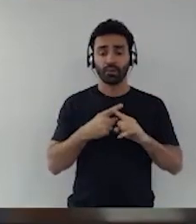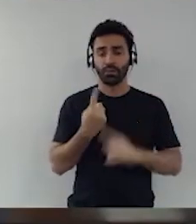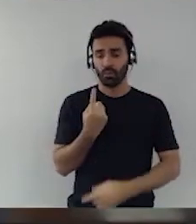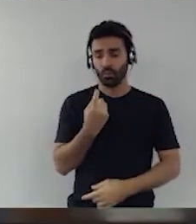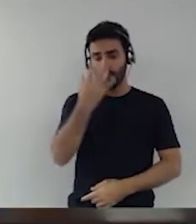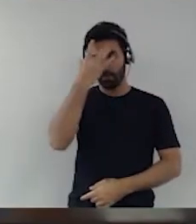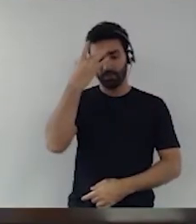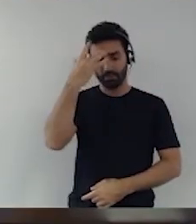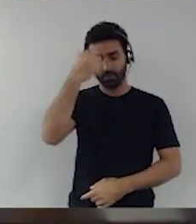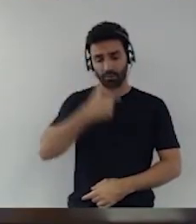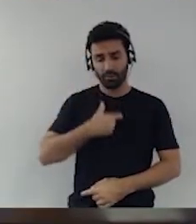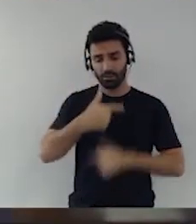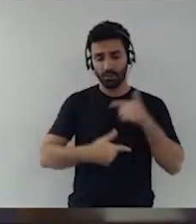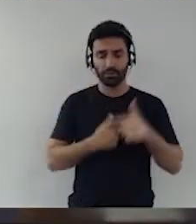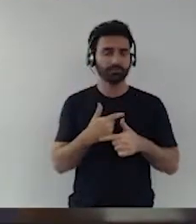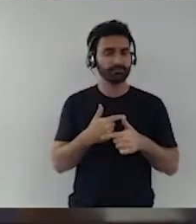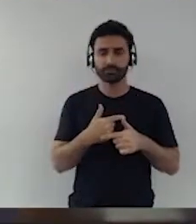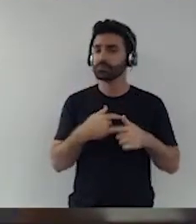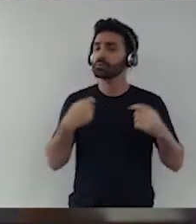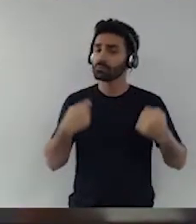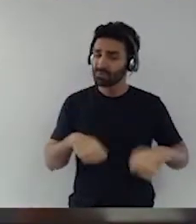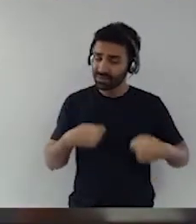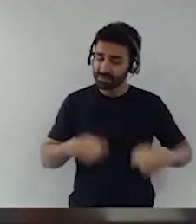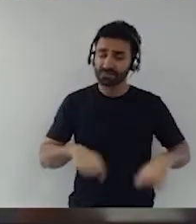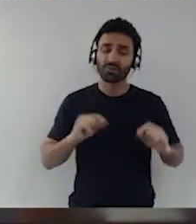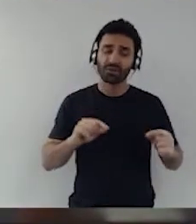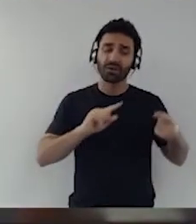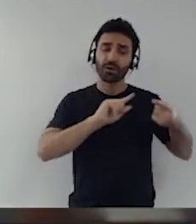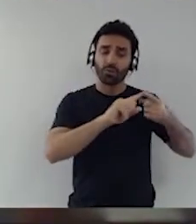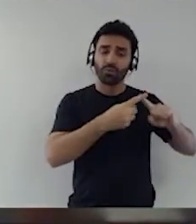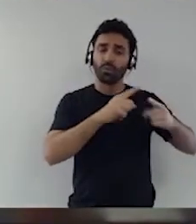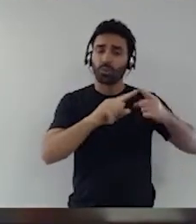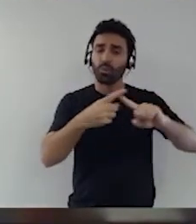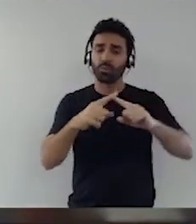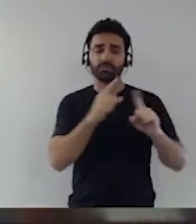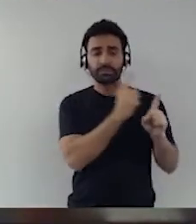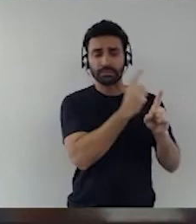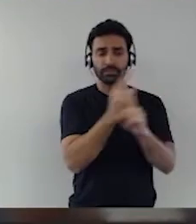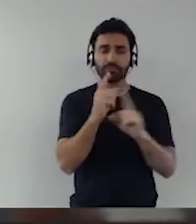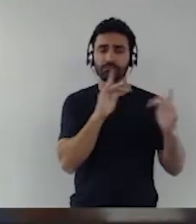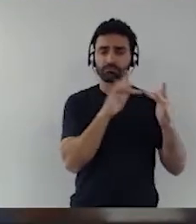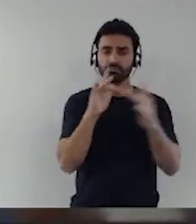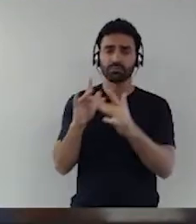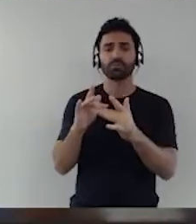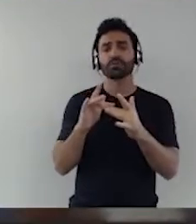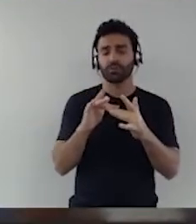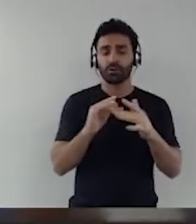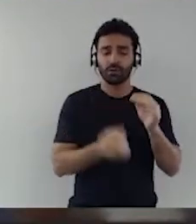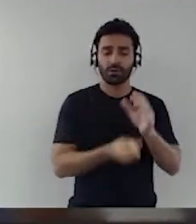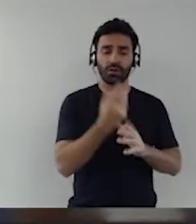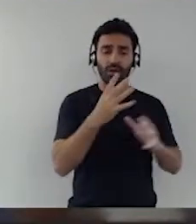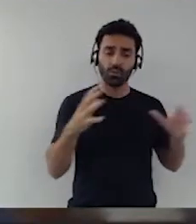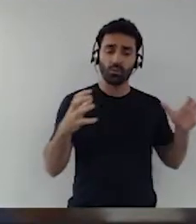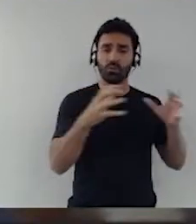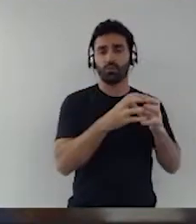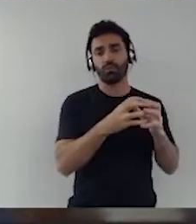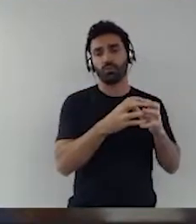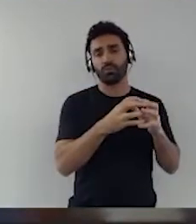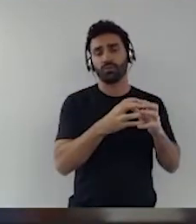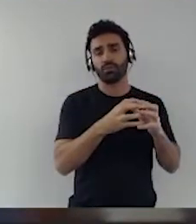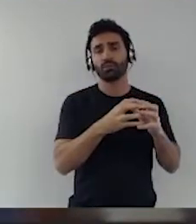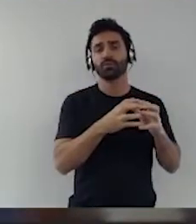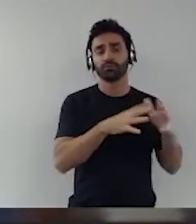individualizada, ela dá lugar agora a uma necessidade de nós construirmos identidades de coletivos no território